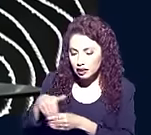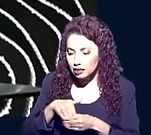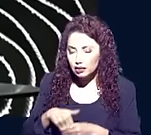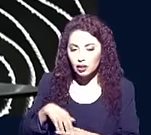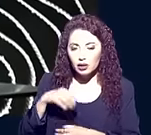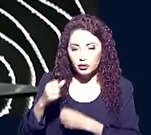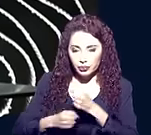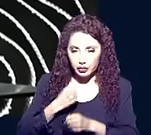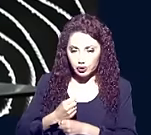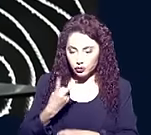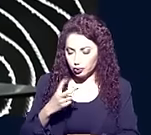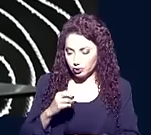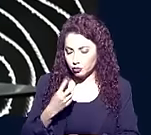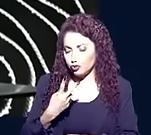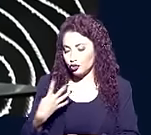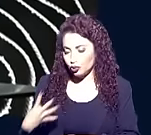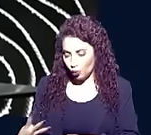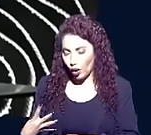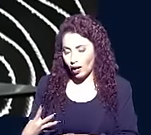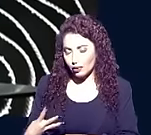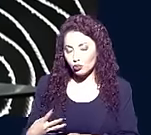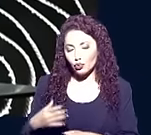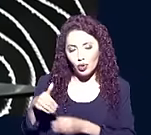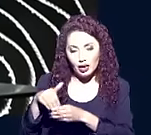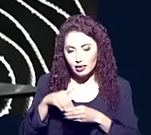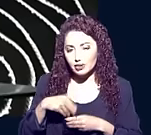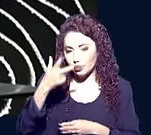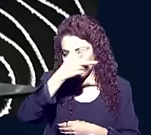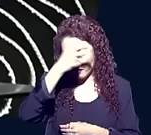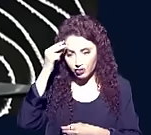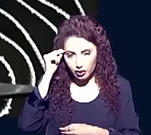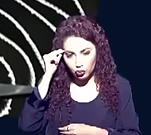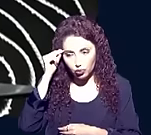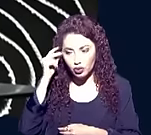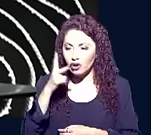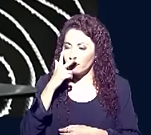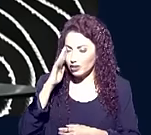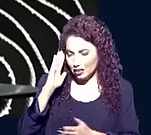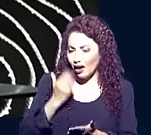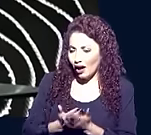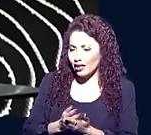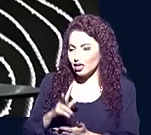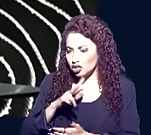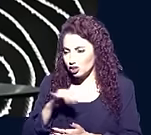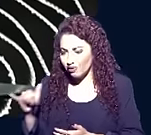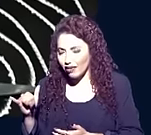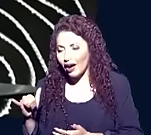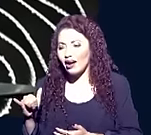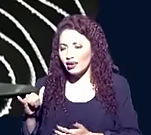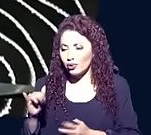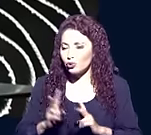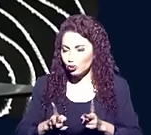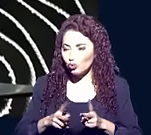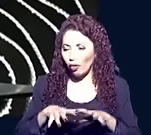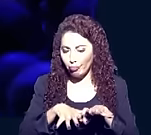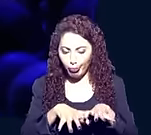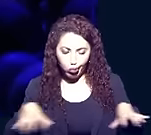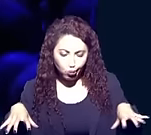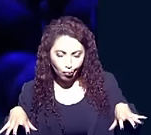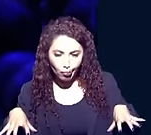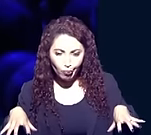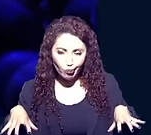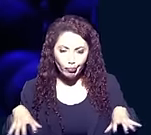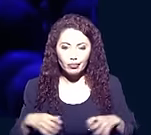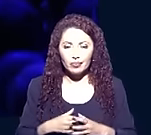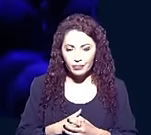eleições municipais vão ser pautadas pelo queê ainda pela polarização o que o que vem à sua mente